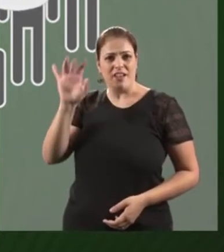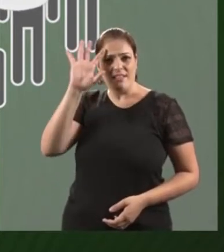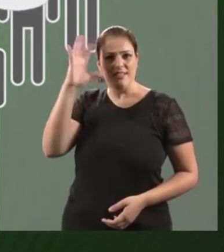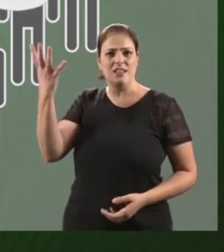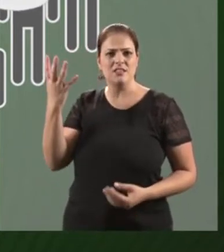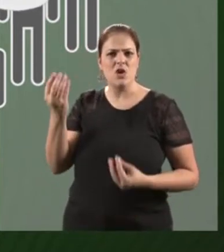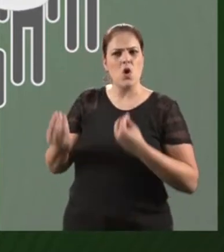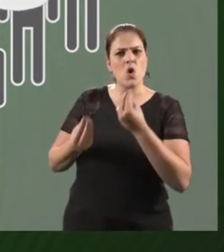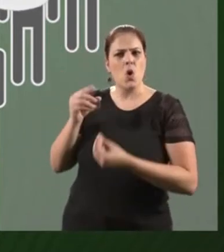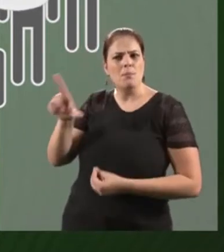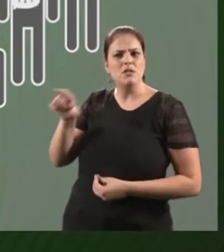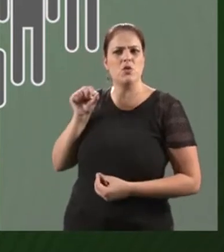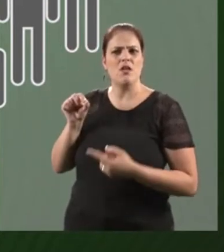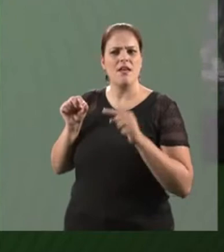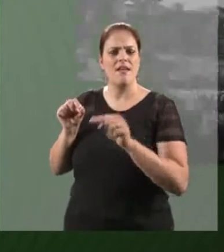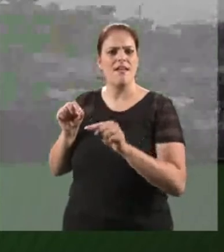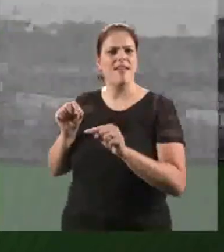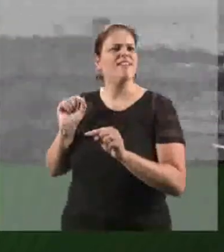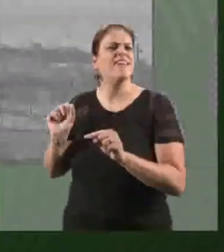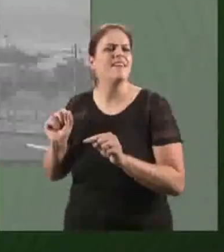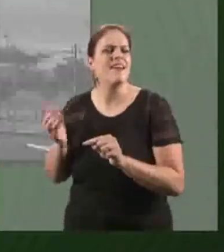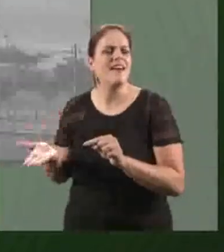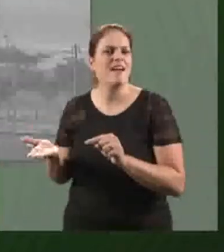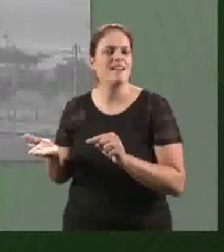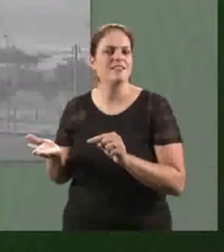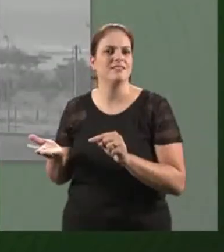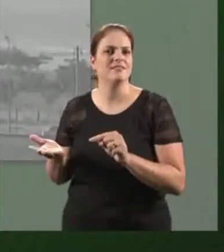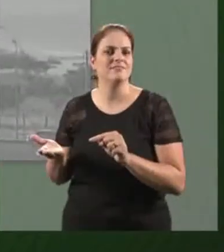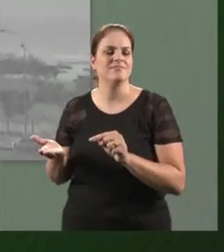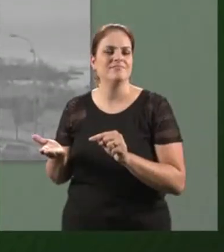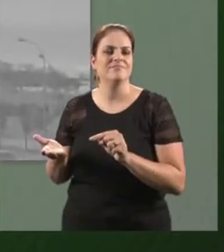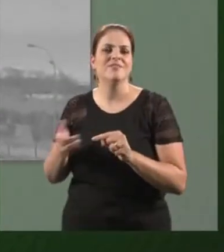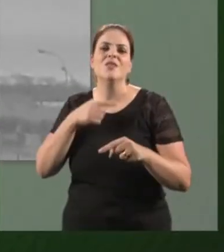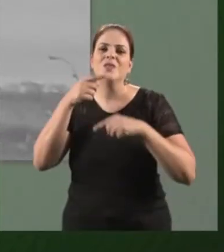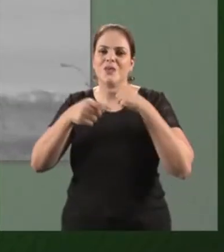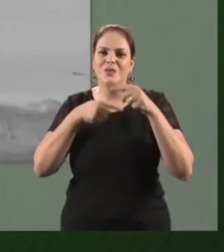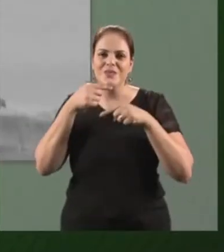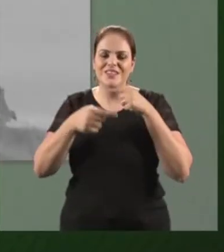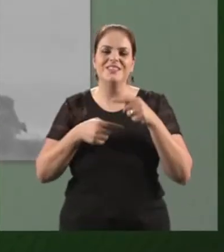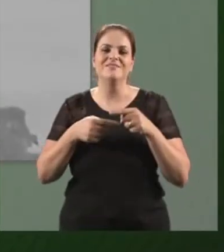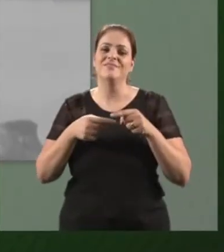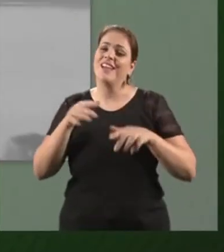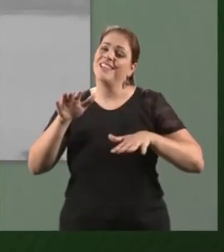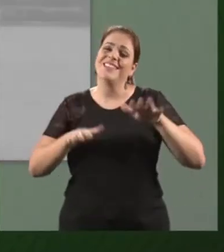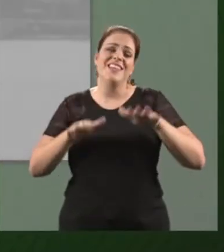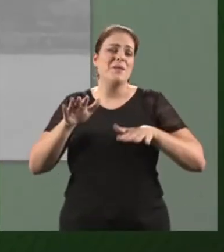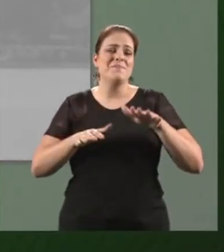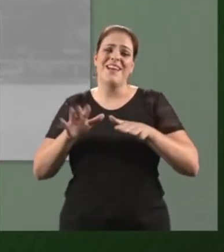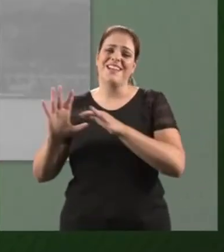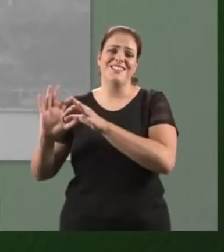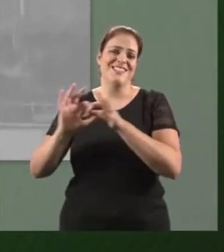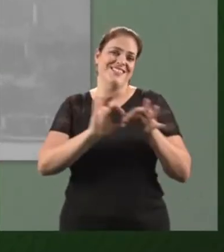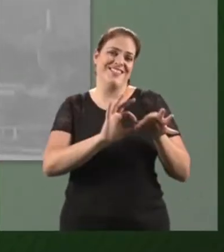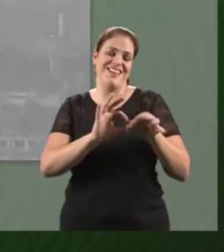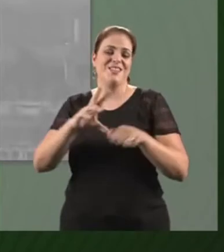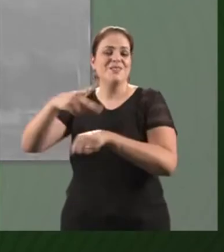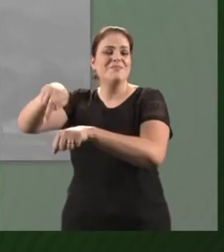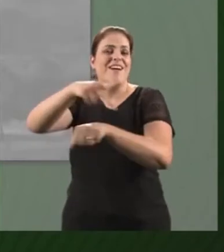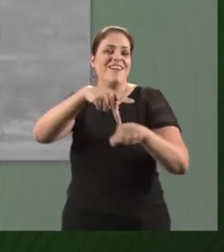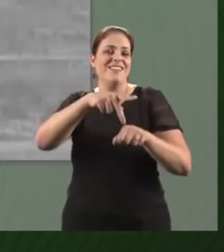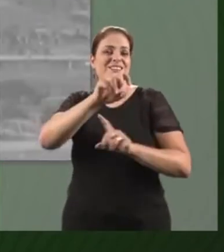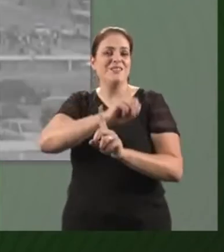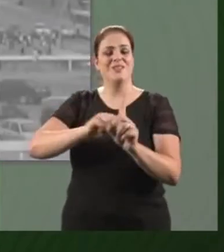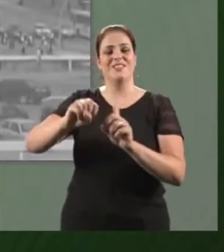decisões e quem são elas? As respostas a essas perguntas variam de sociedade para sociedade e